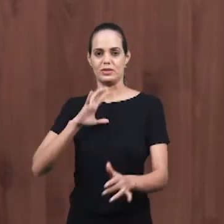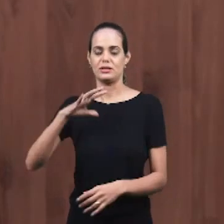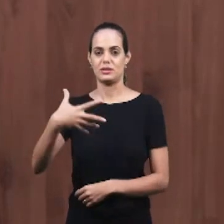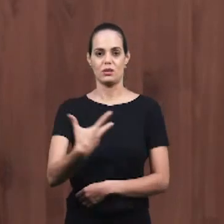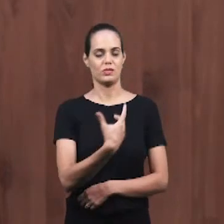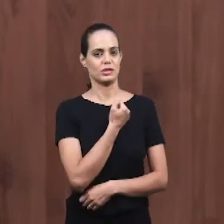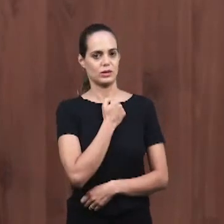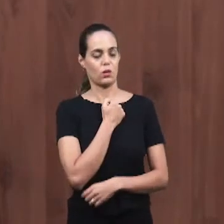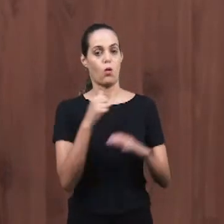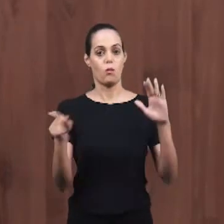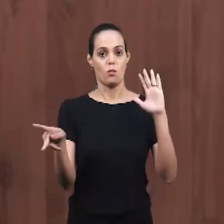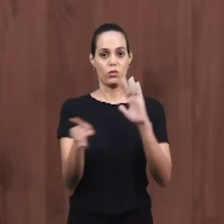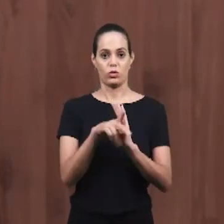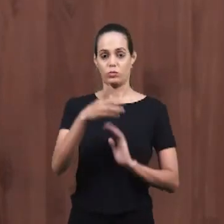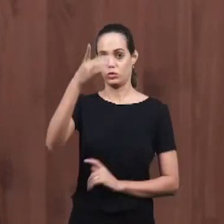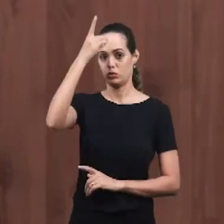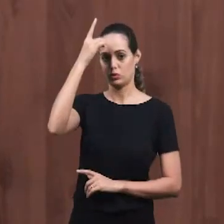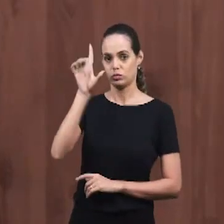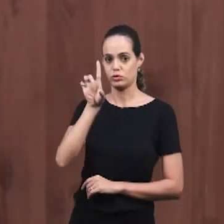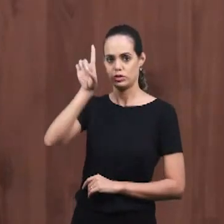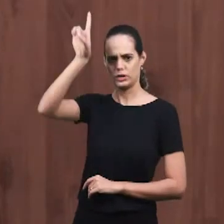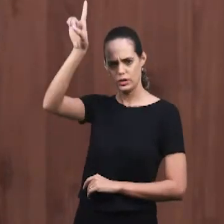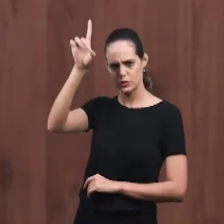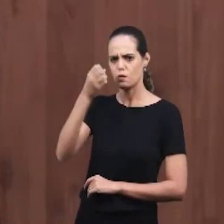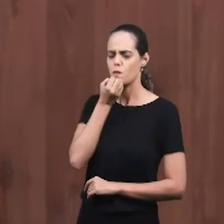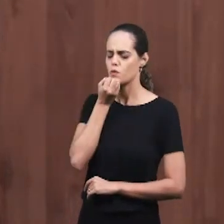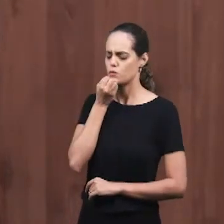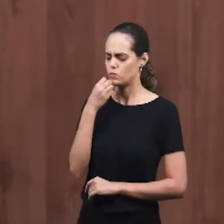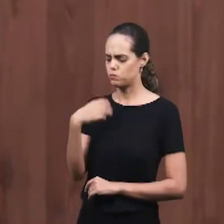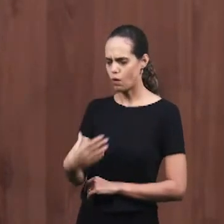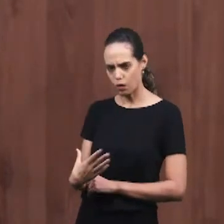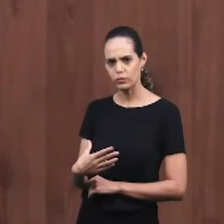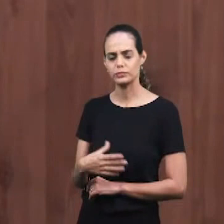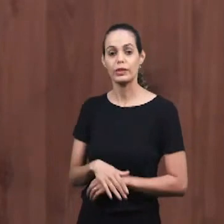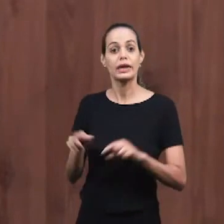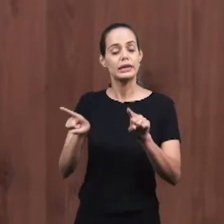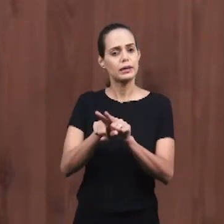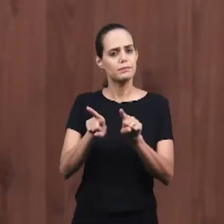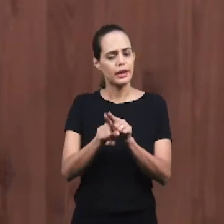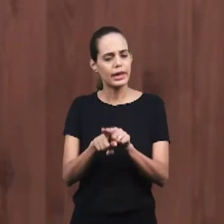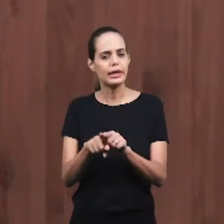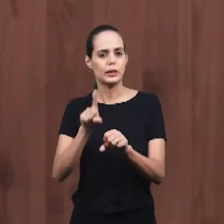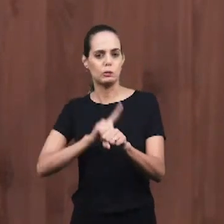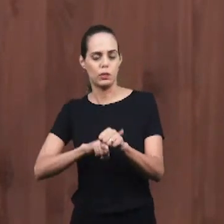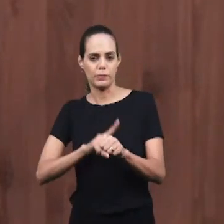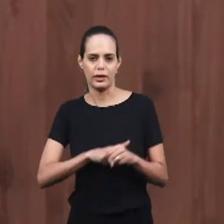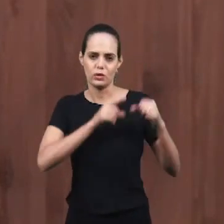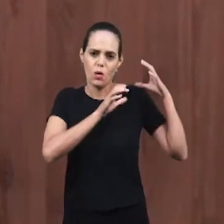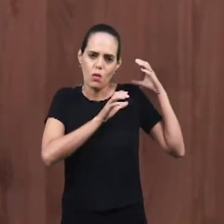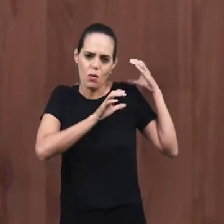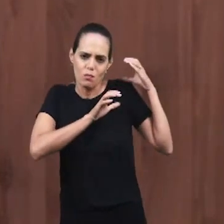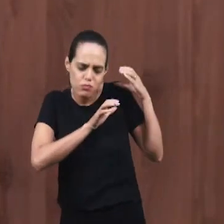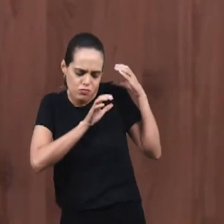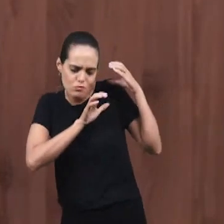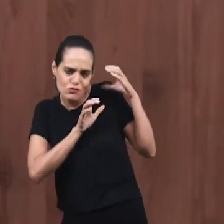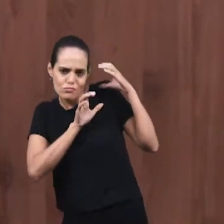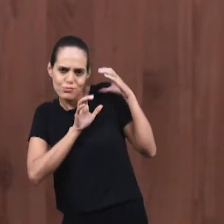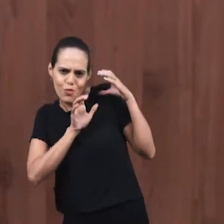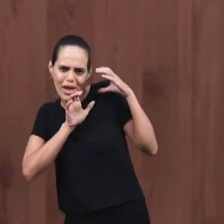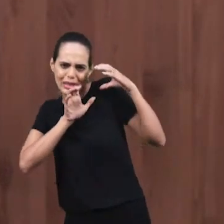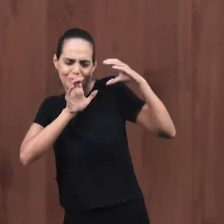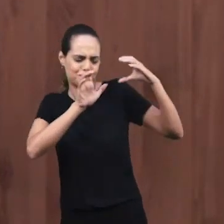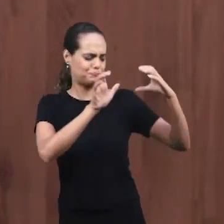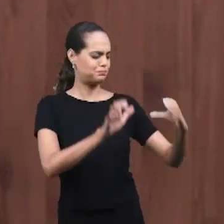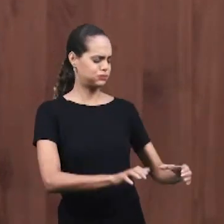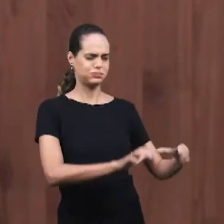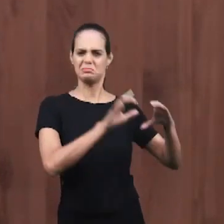a sua salvação como o dom de Deus. Muito bem colocado também pela irmã. E quando ela deixa o cântaro, ali estava exatamente